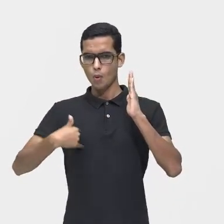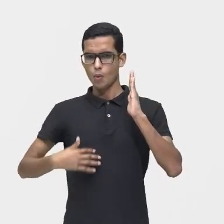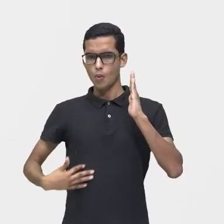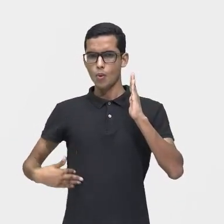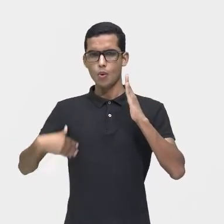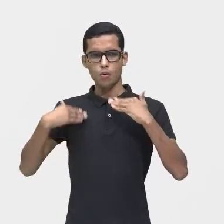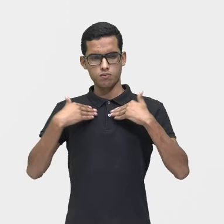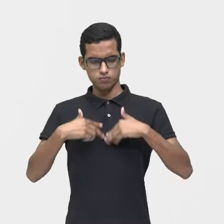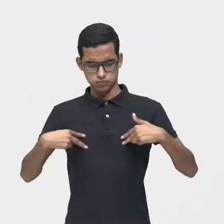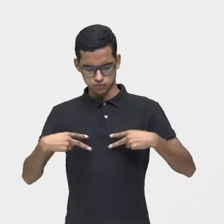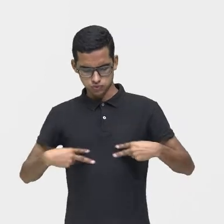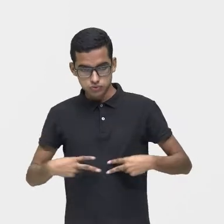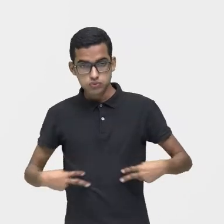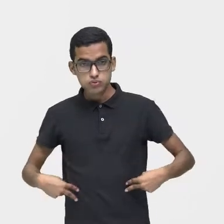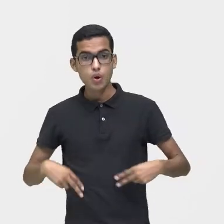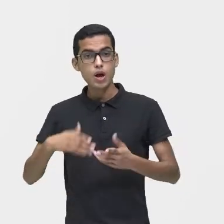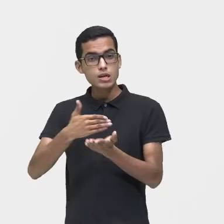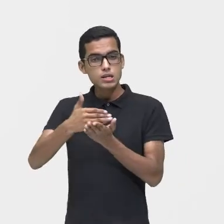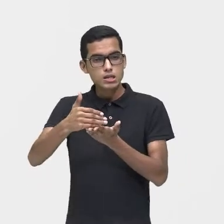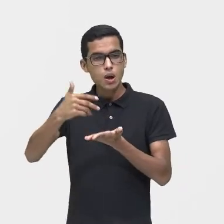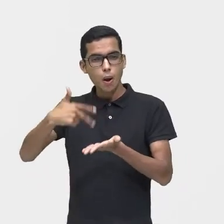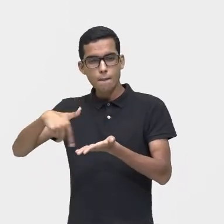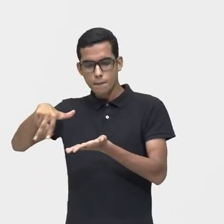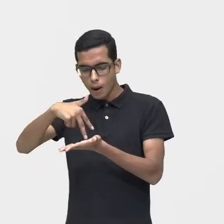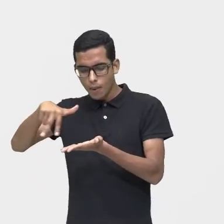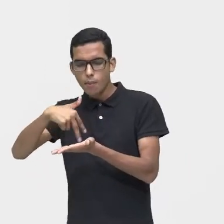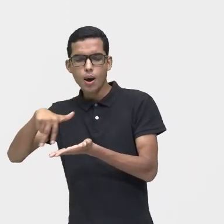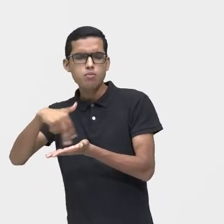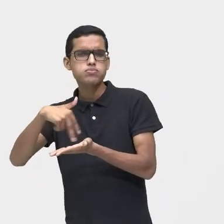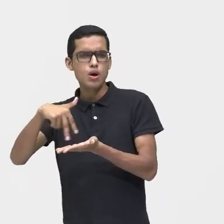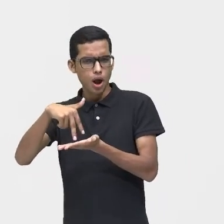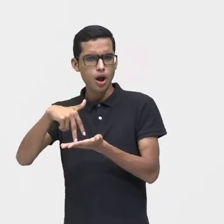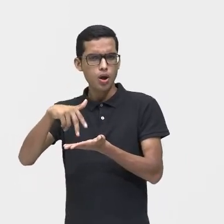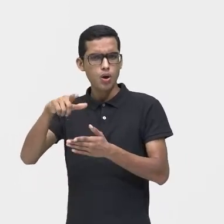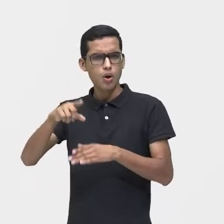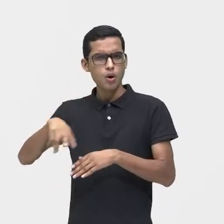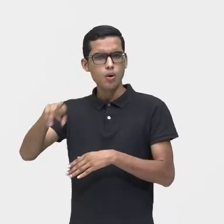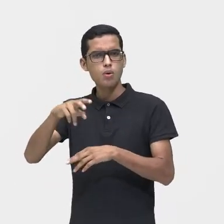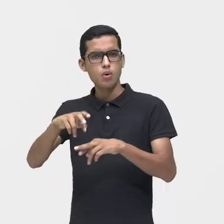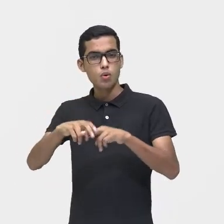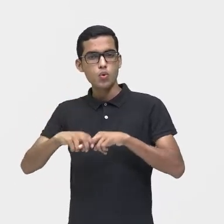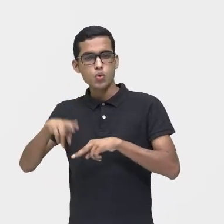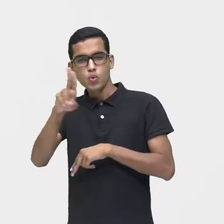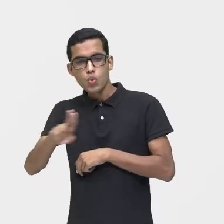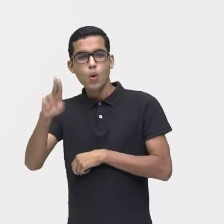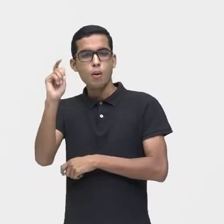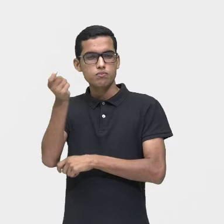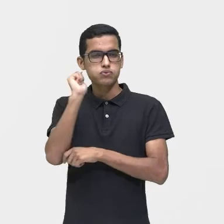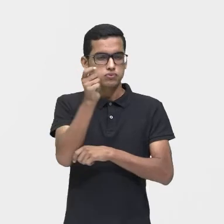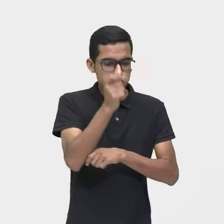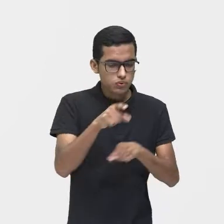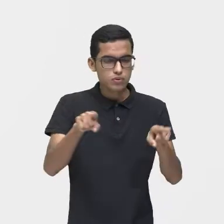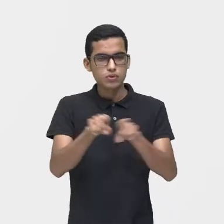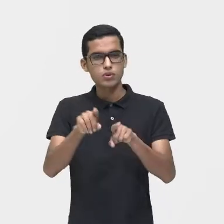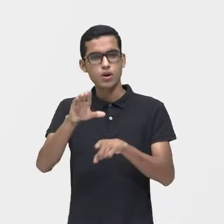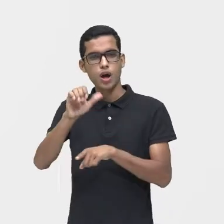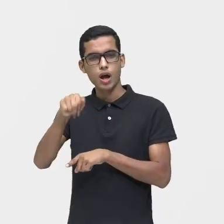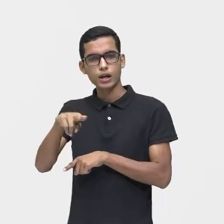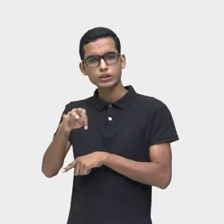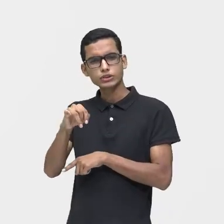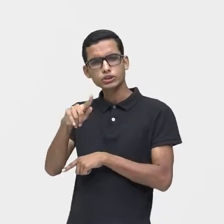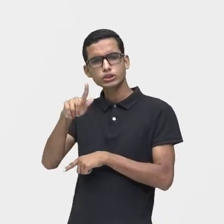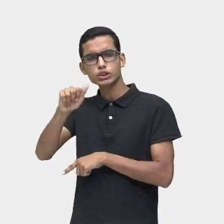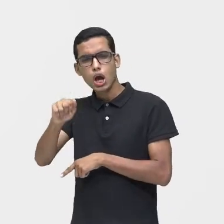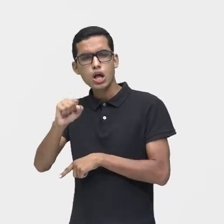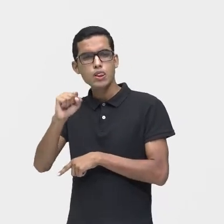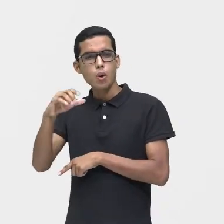acordo com o ritmo dos maracás e das cantigas. A velocidade dos passos vai aumentando conforme a